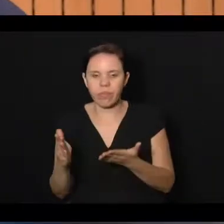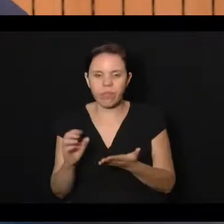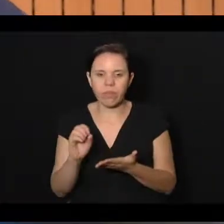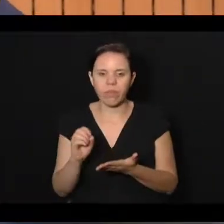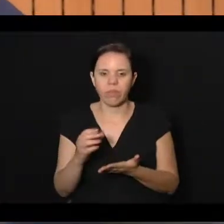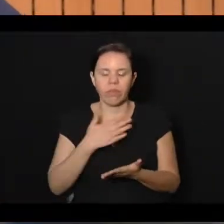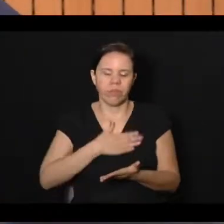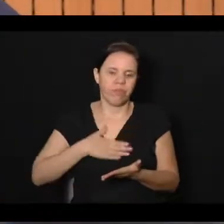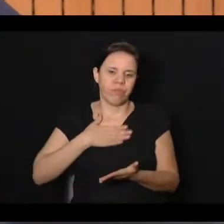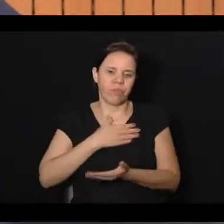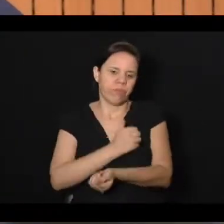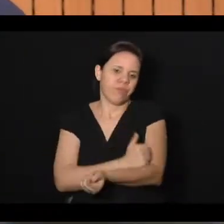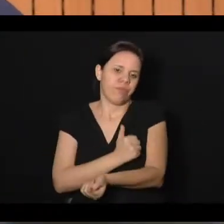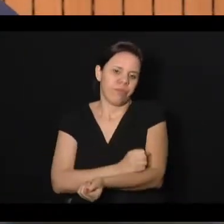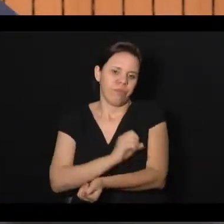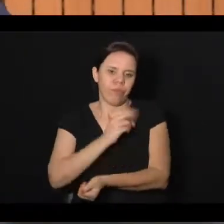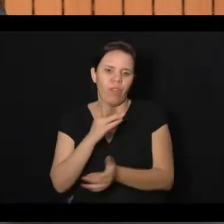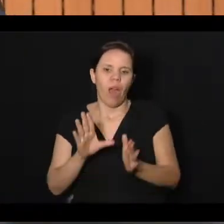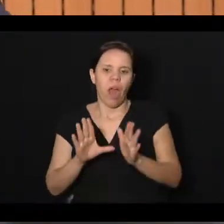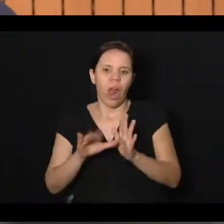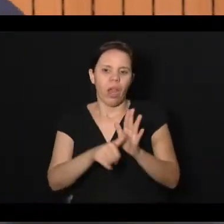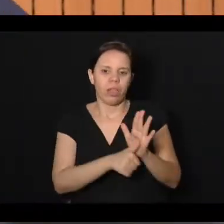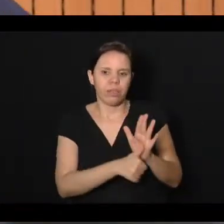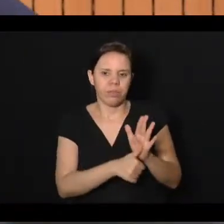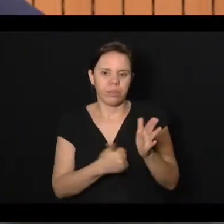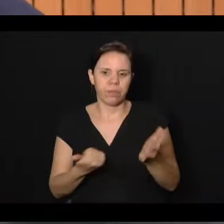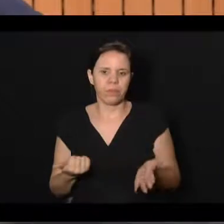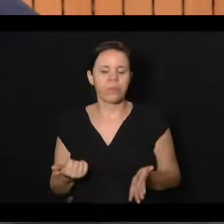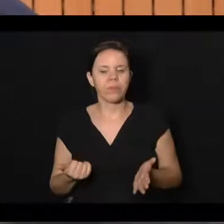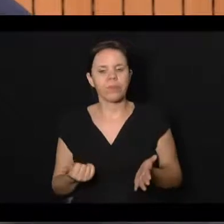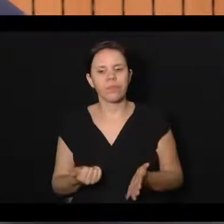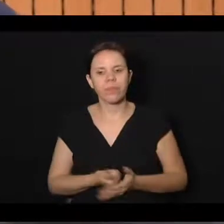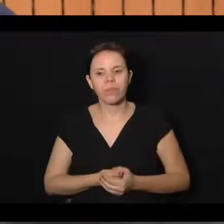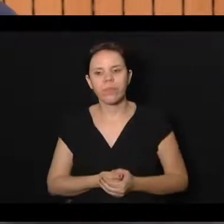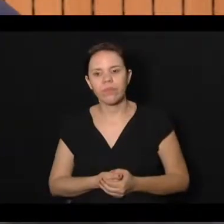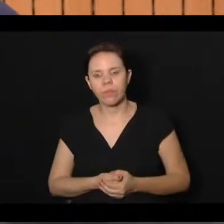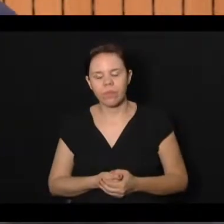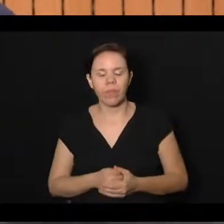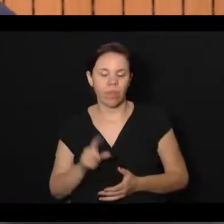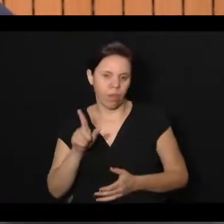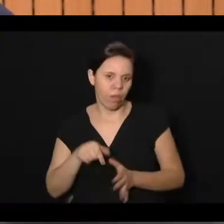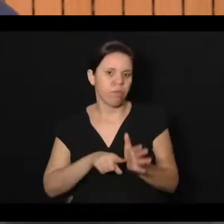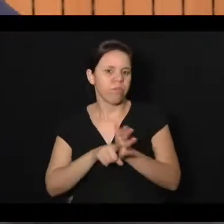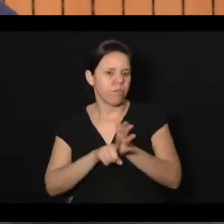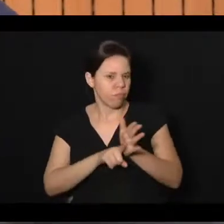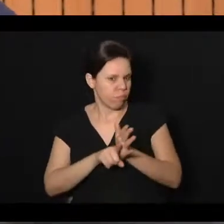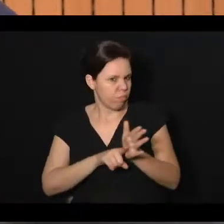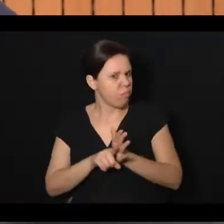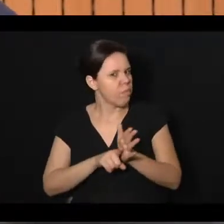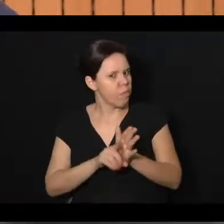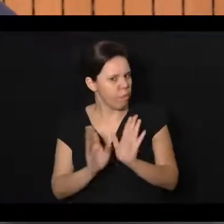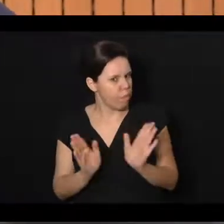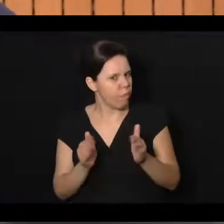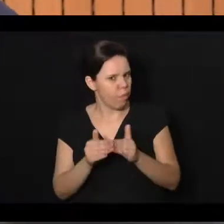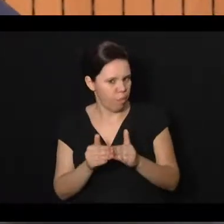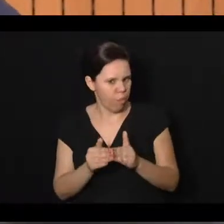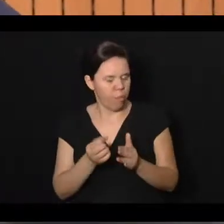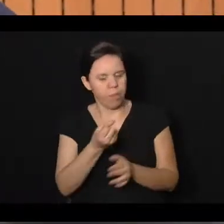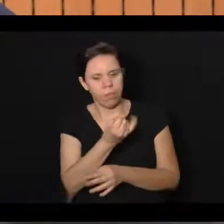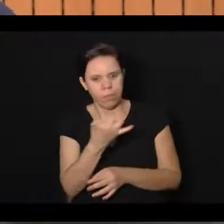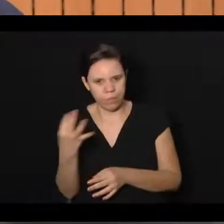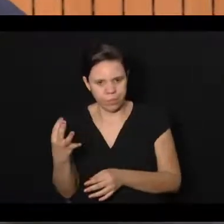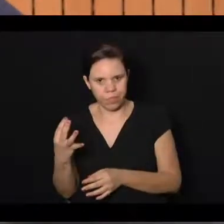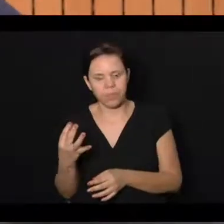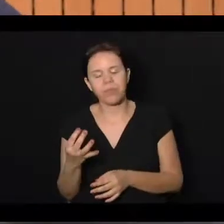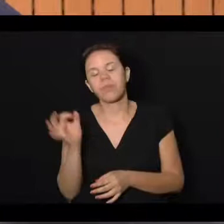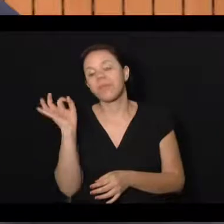praticar furtos ou até mesmo roubos então esse dado específico com relação à porcentagem exata